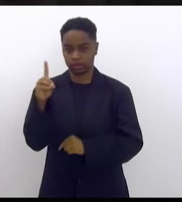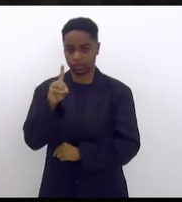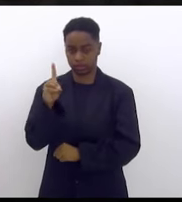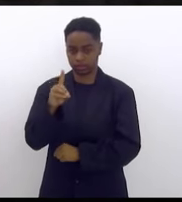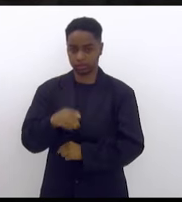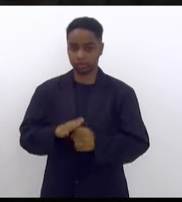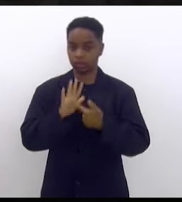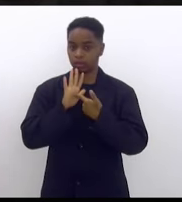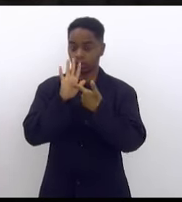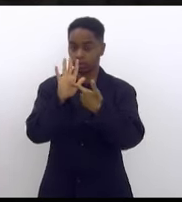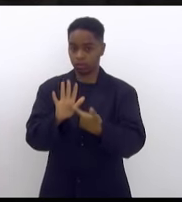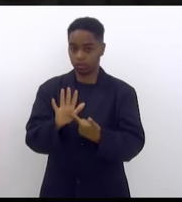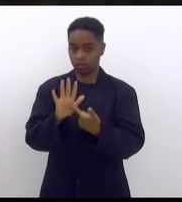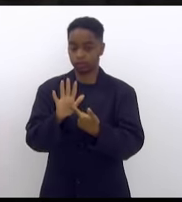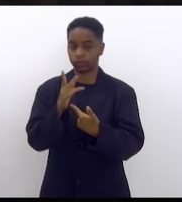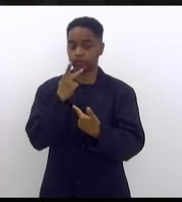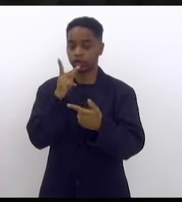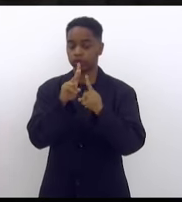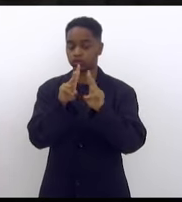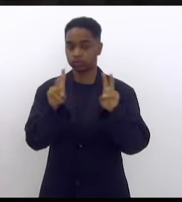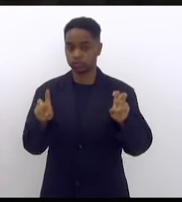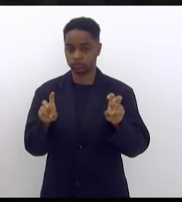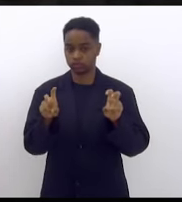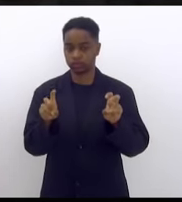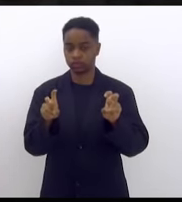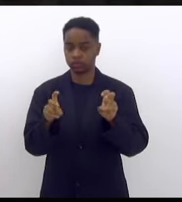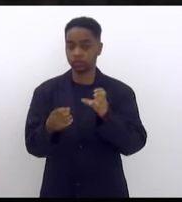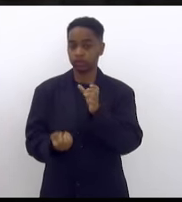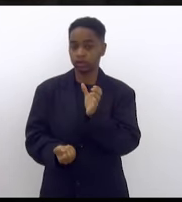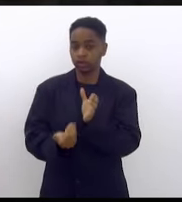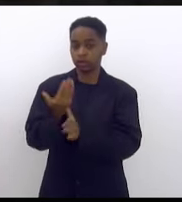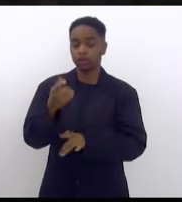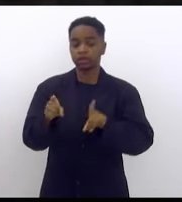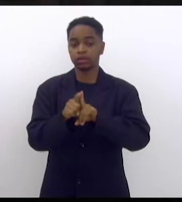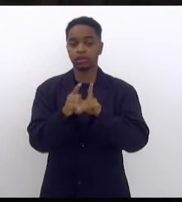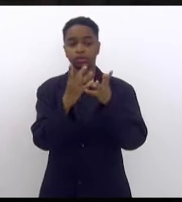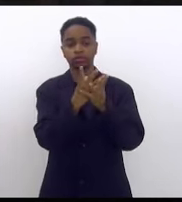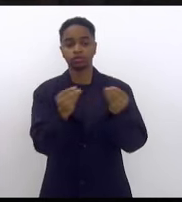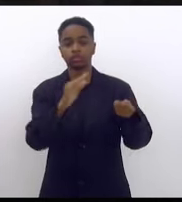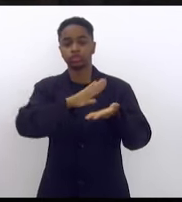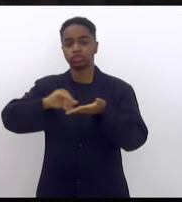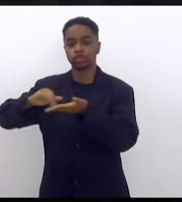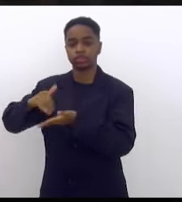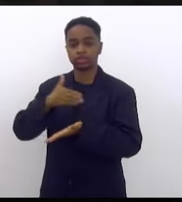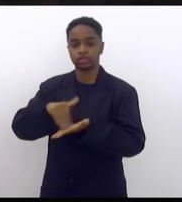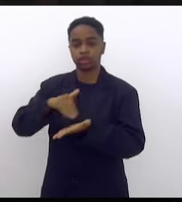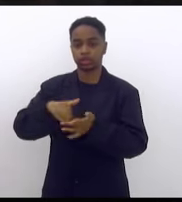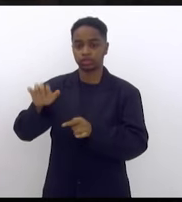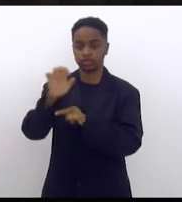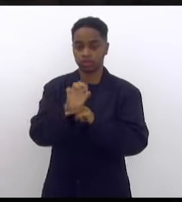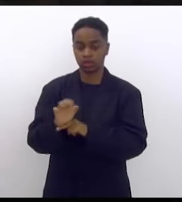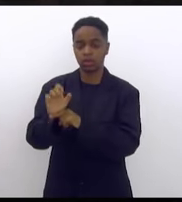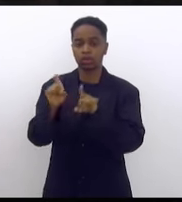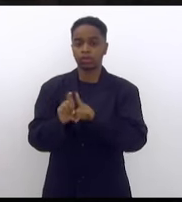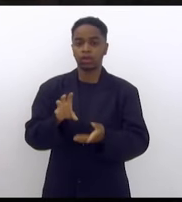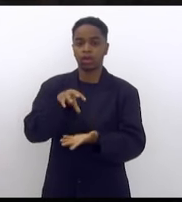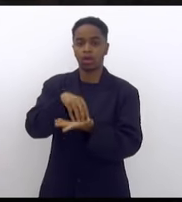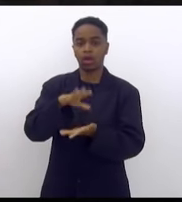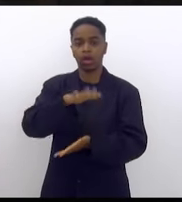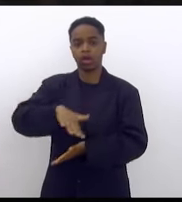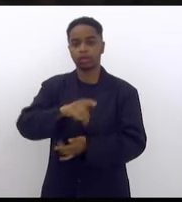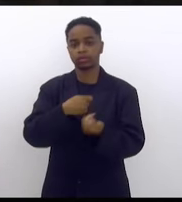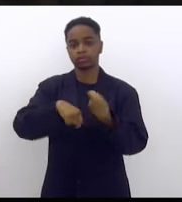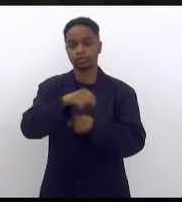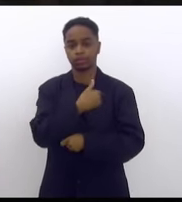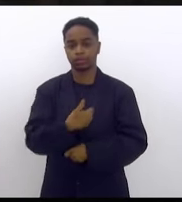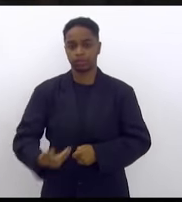2º, disponham sobre criação e extinção de secretarias de Estado e órgãos da administração